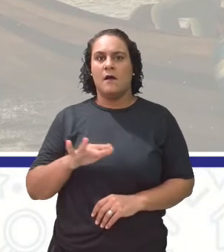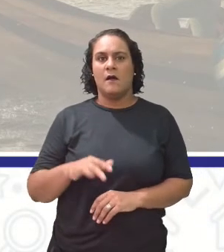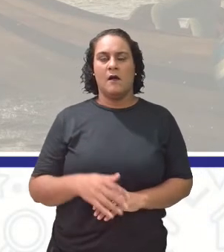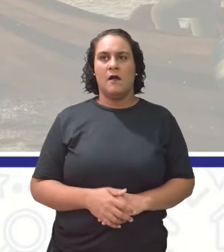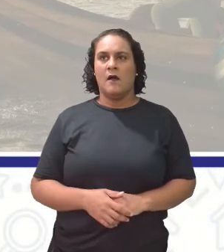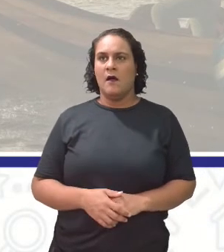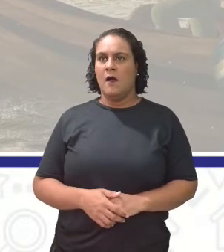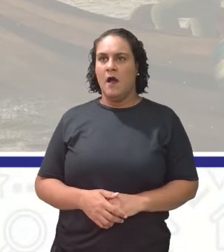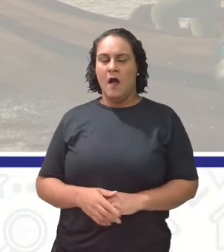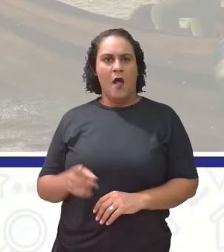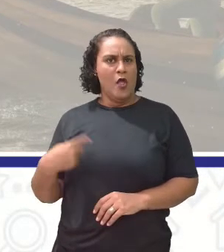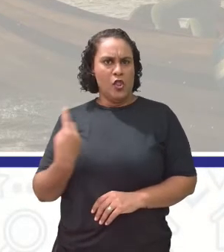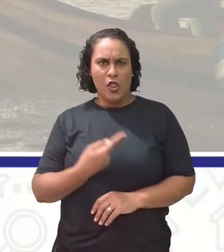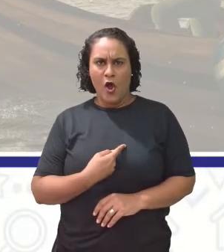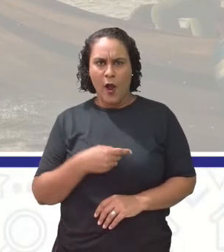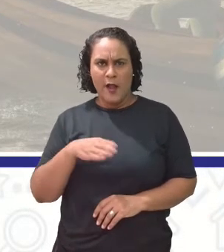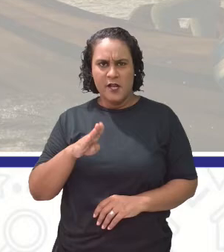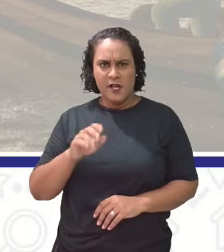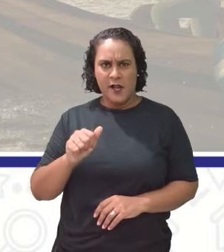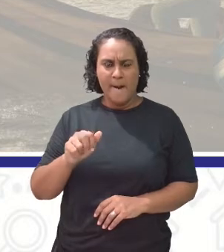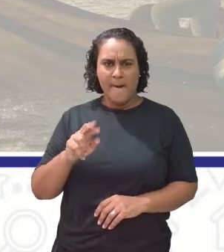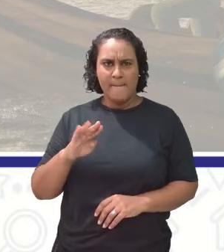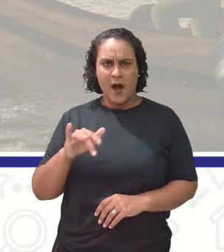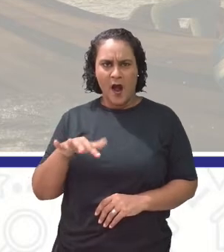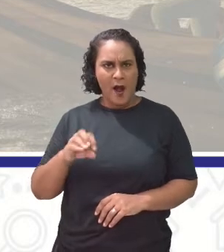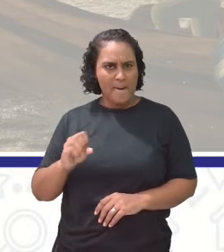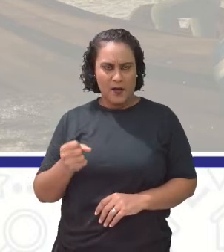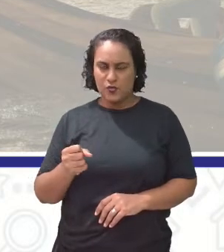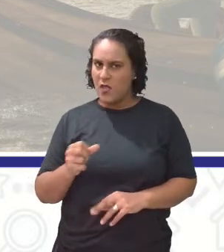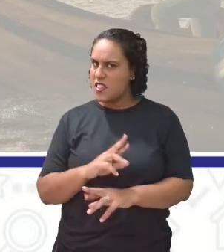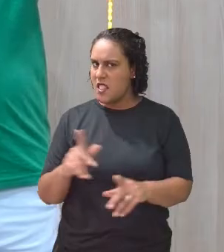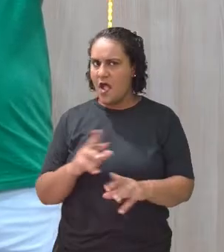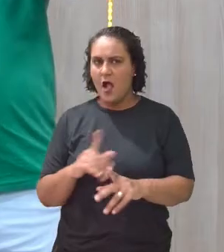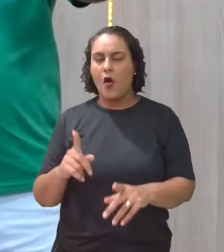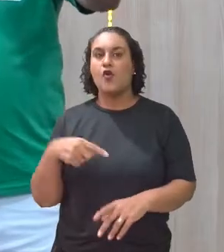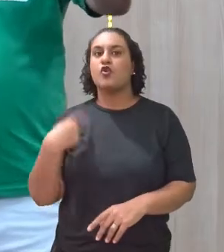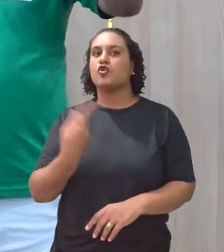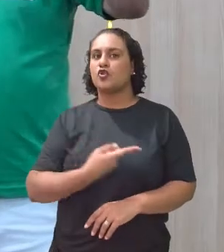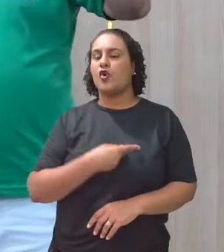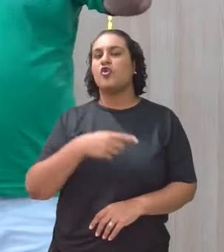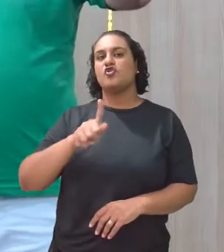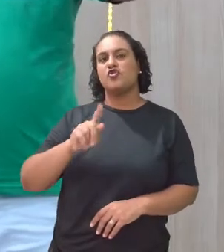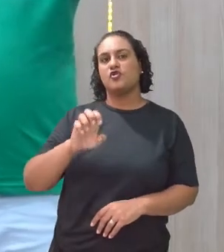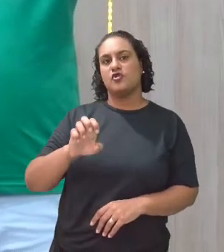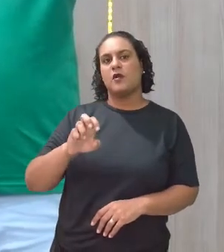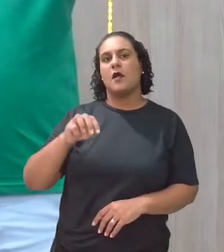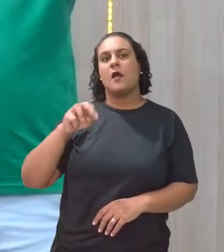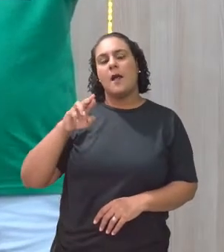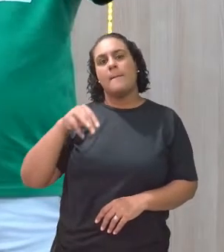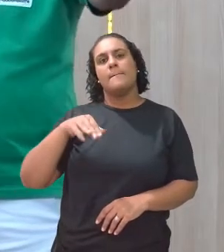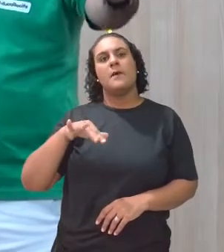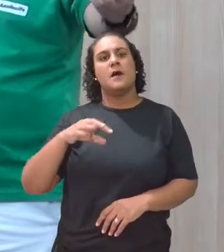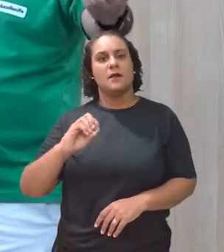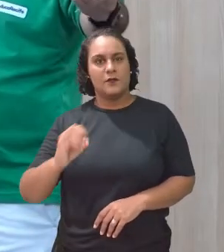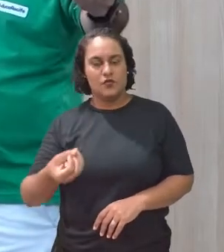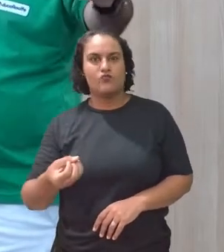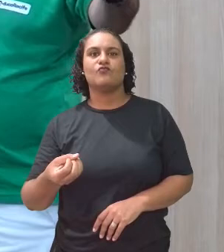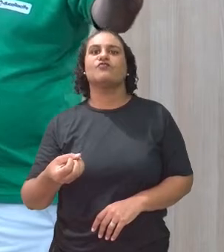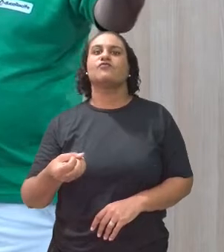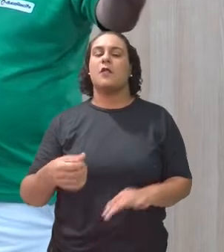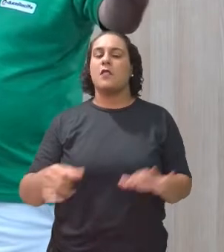somos bárbaros, nós somos germânicos, ou seja, nós temos uma identidade, a gente vem de um determinado